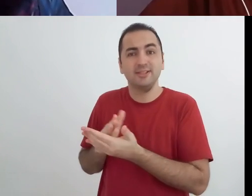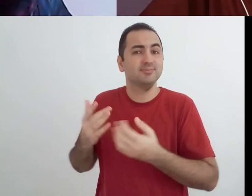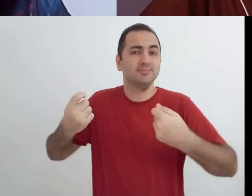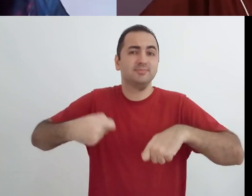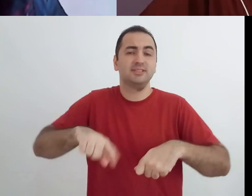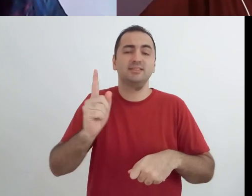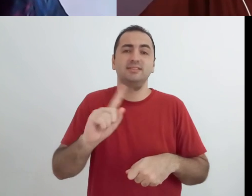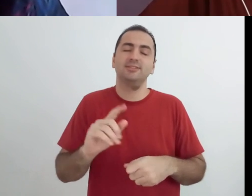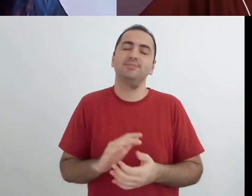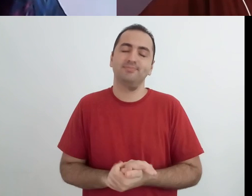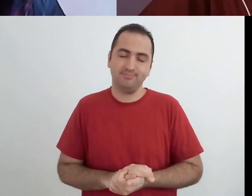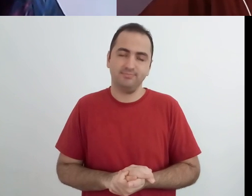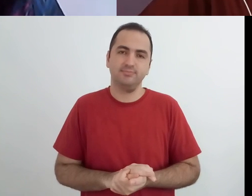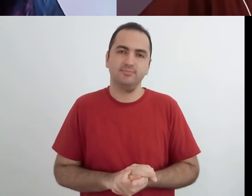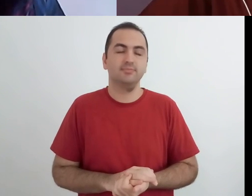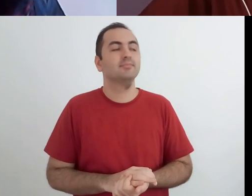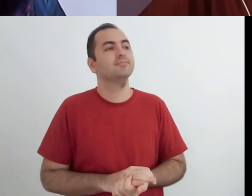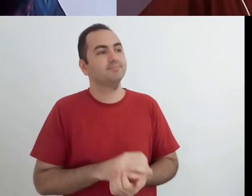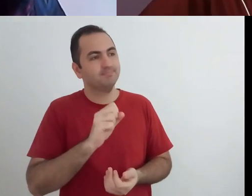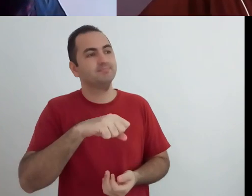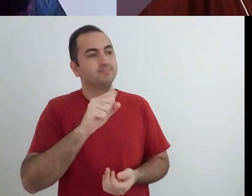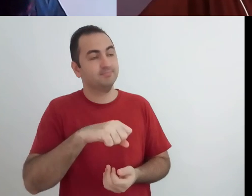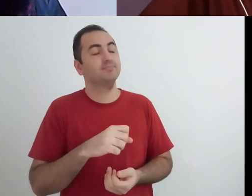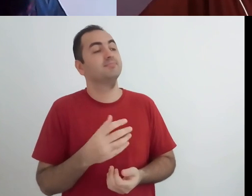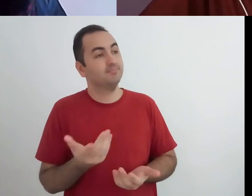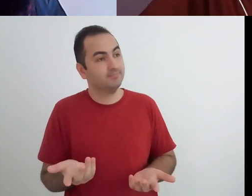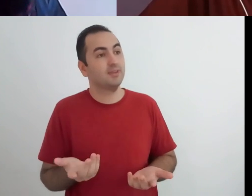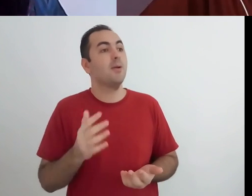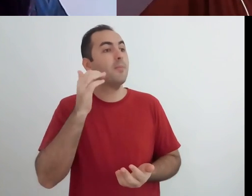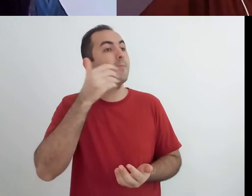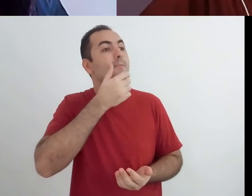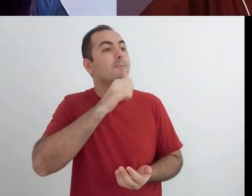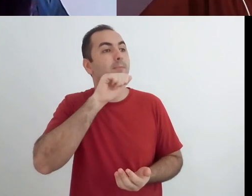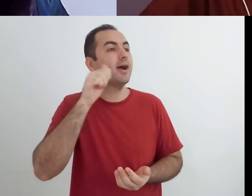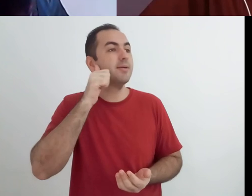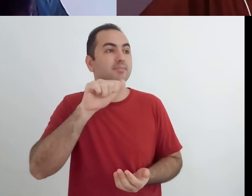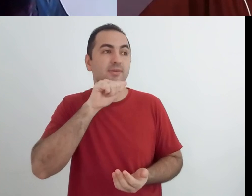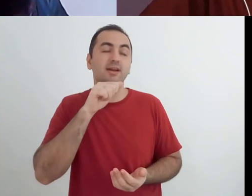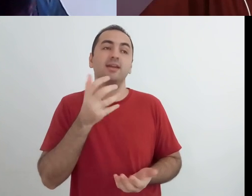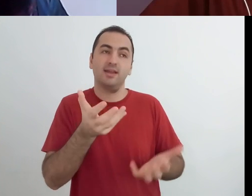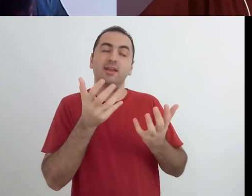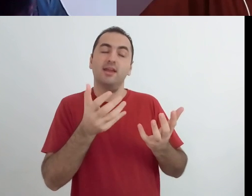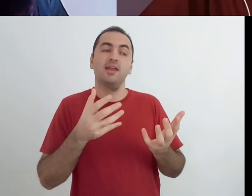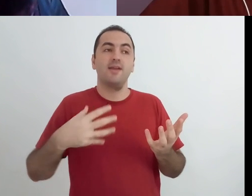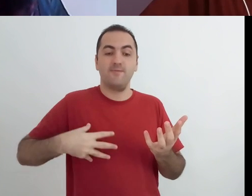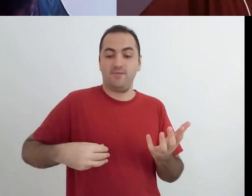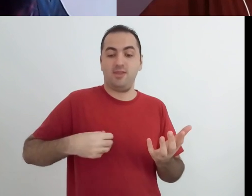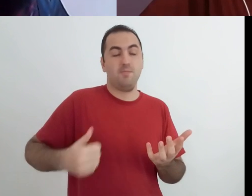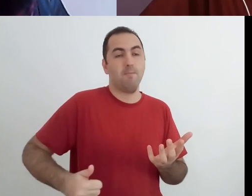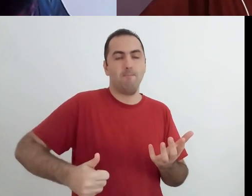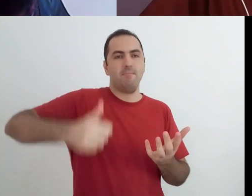tem certeza que todos os pais, eles querem o melhor para os filhos. Eles querem ver os filhos se tornarem